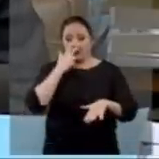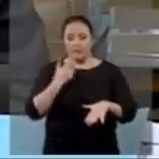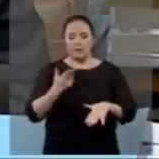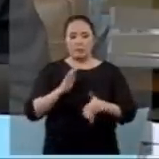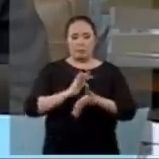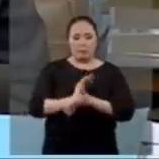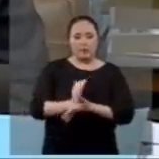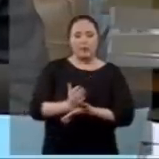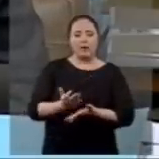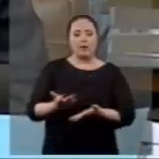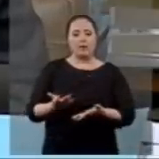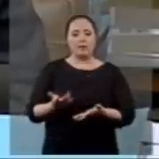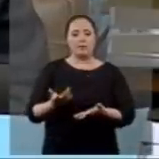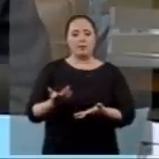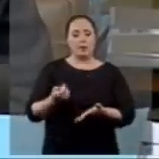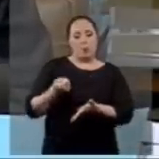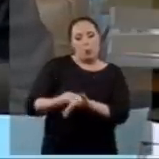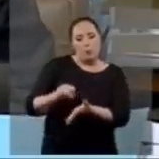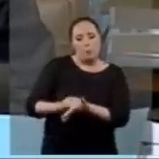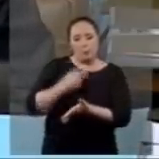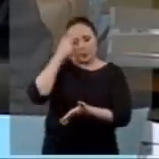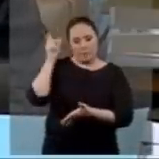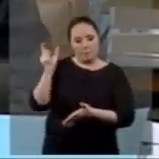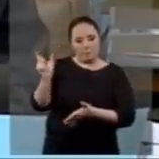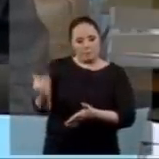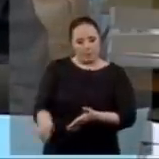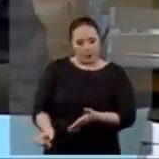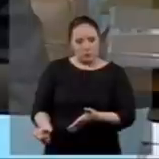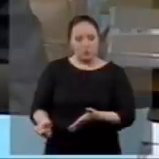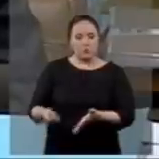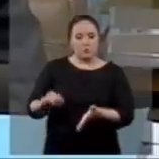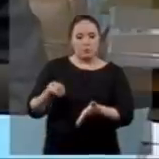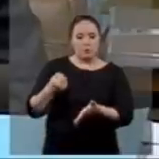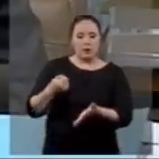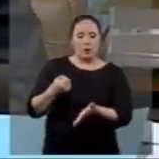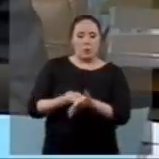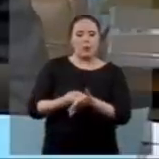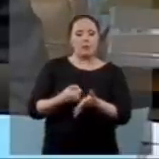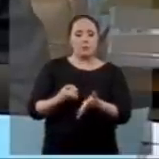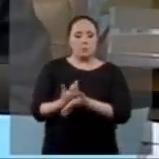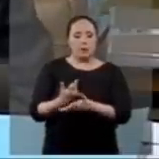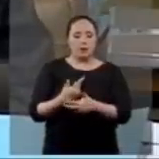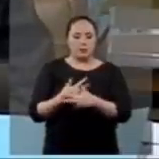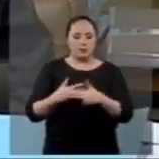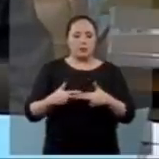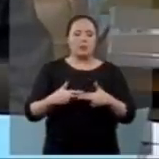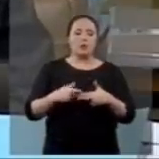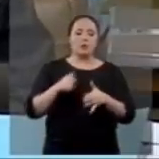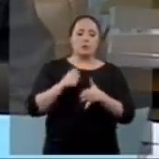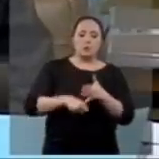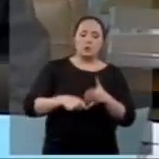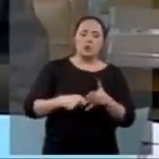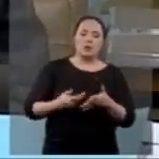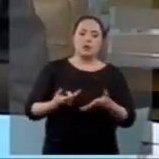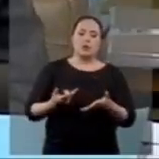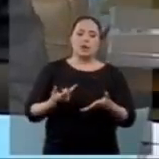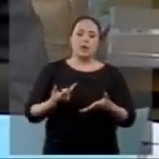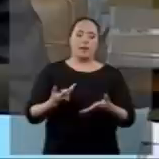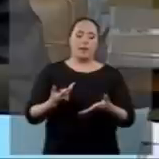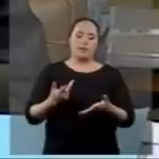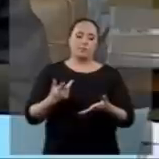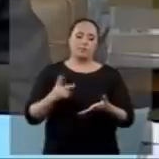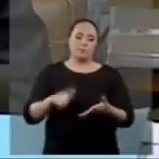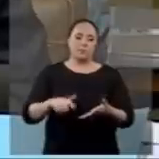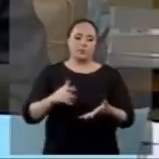asfixiar arbitrariamente o sujeito passivo da obrigação tributária, inviabilizando-lhe